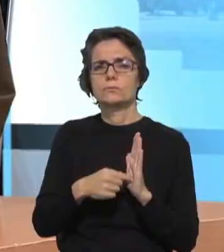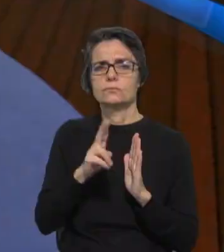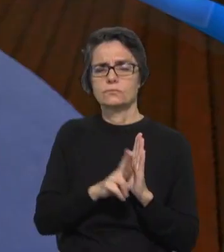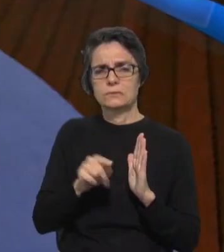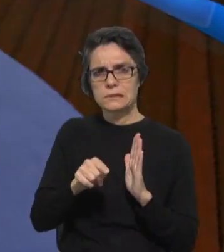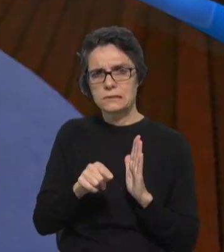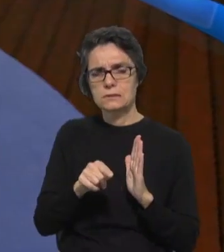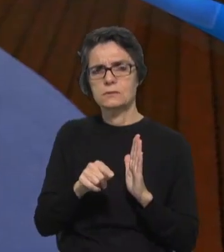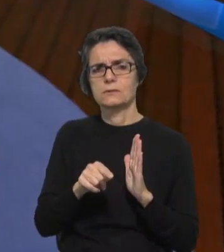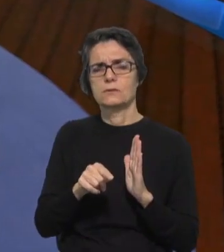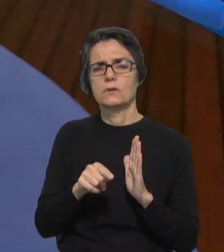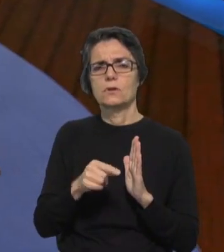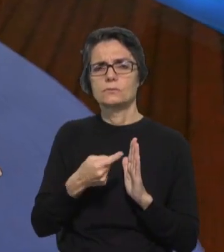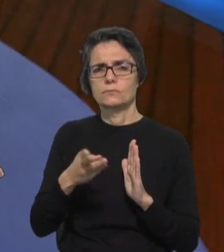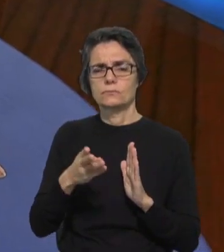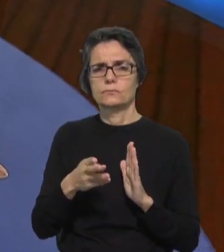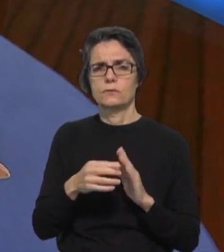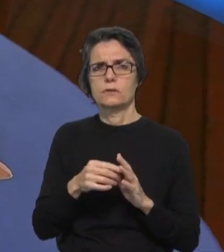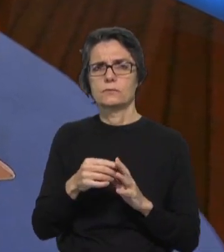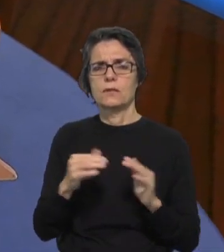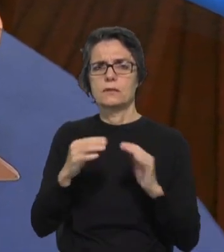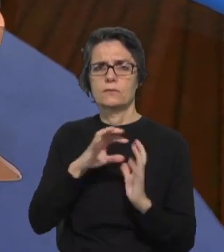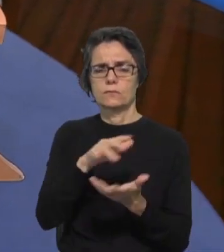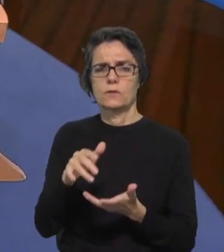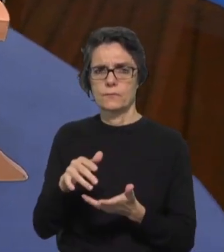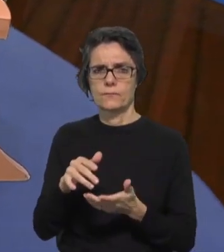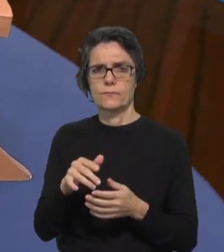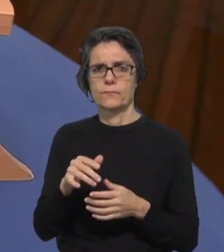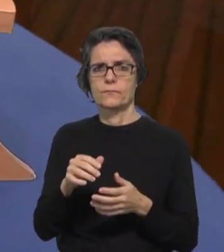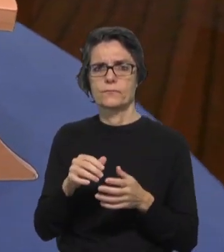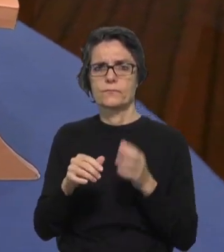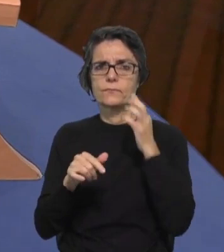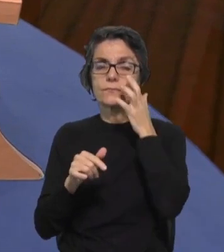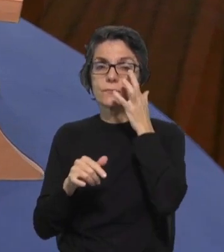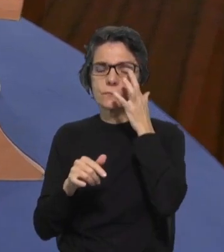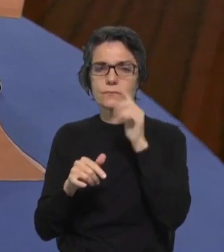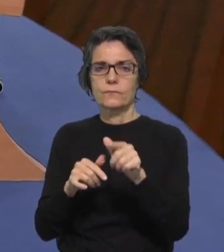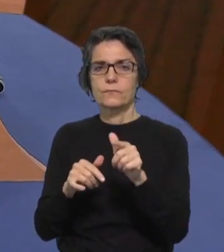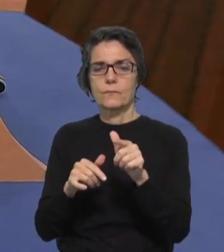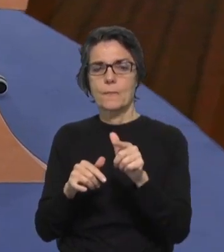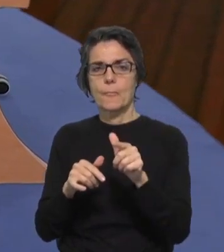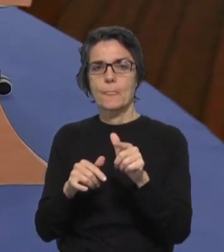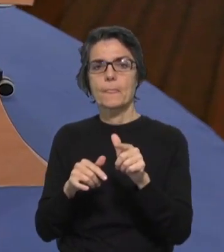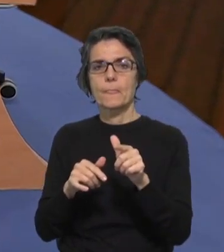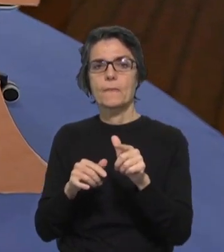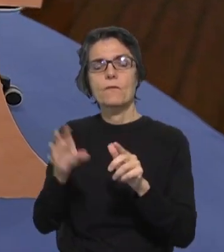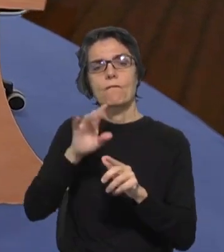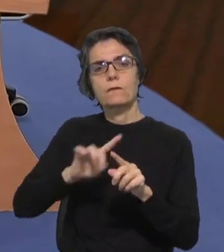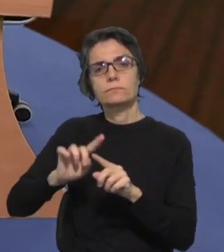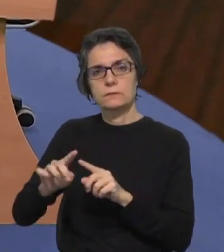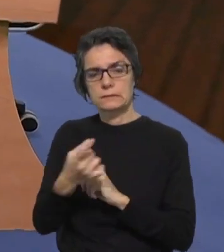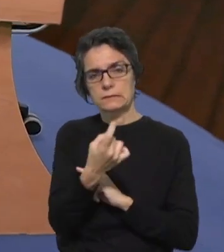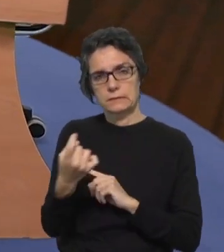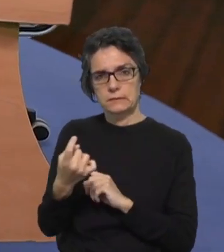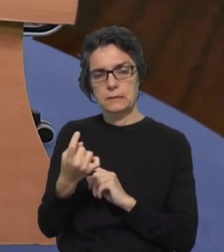20 e qualquer coisa. São diferentes formas de concretizar este estilo de São O Francisco. Evangelho, portanto, à medida que vão surgindo diversas formas de necessidades da Igreja